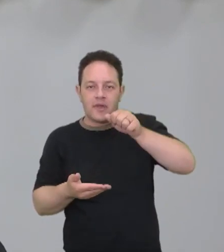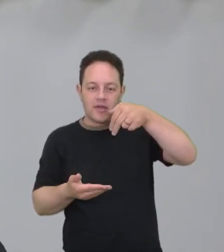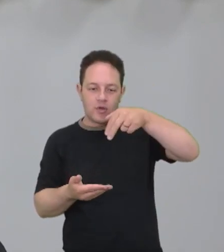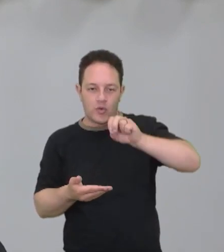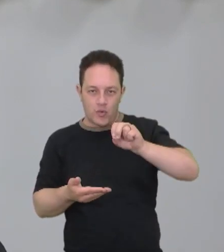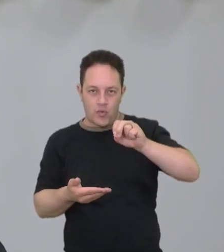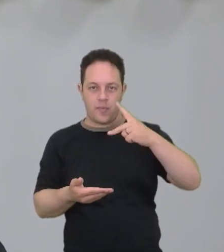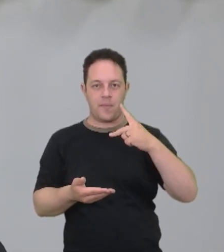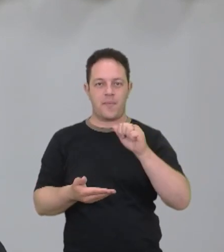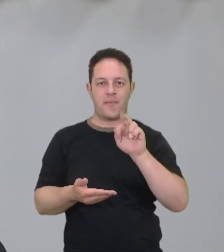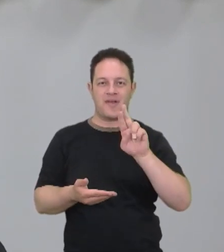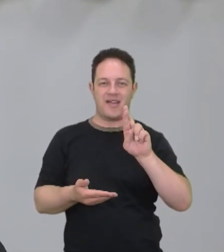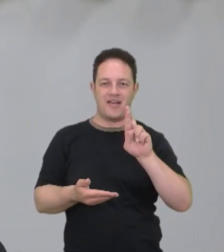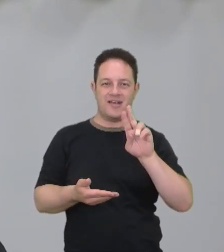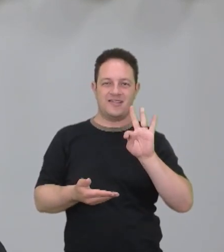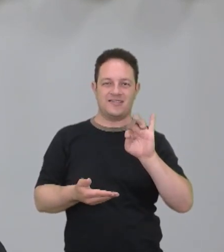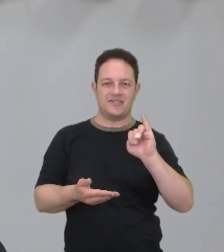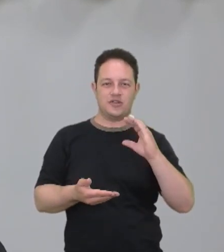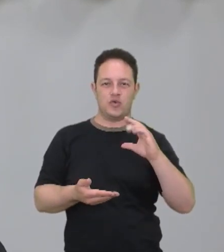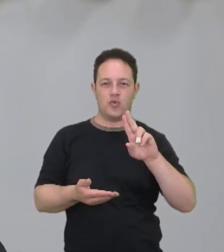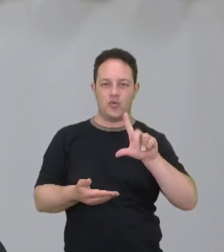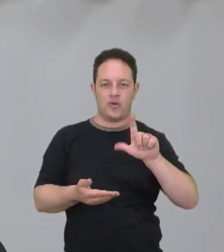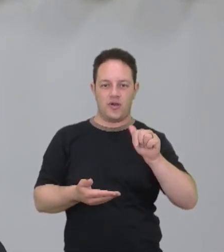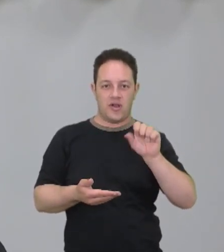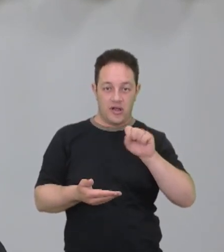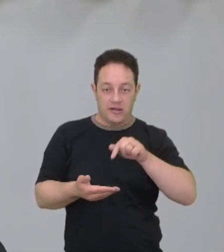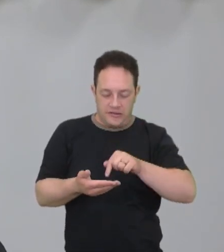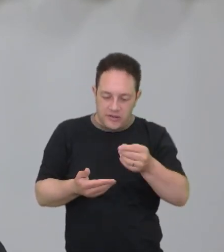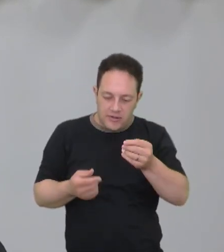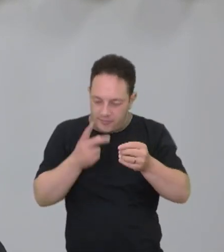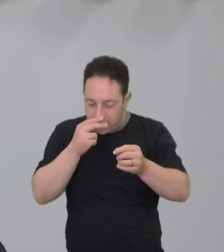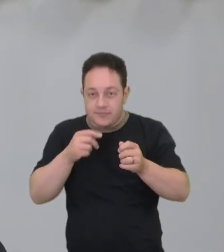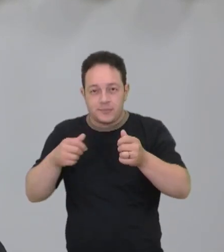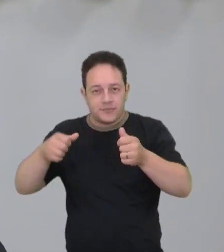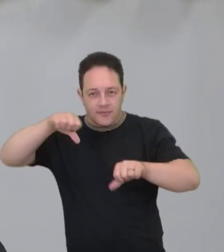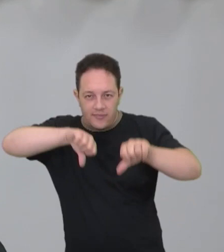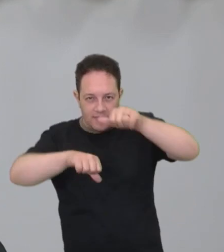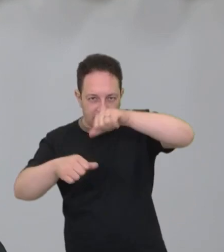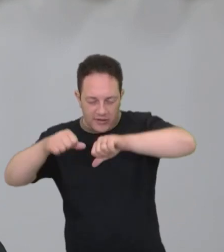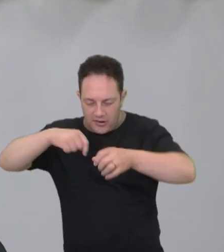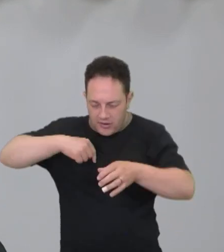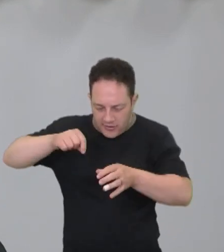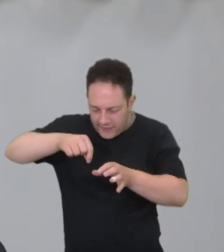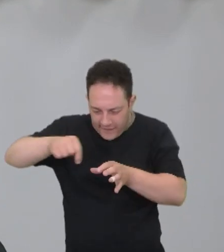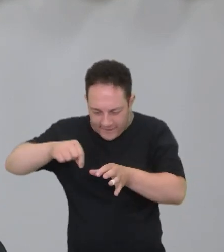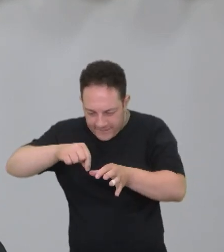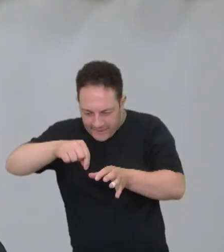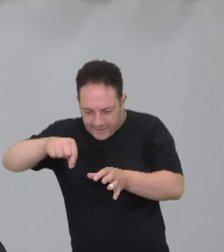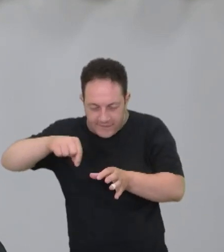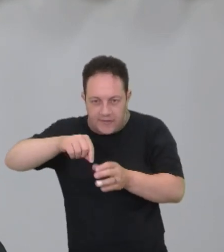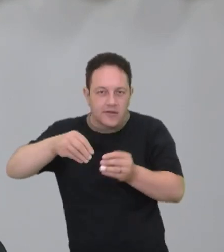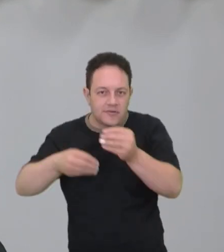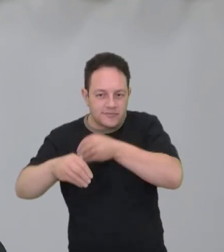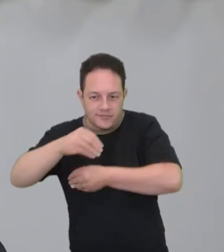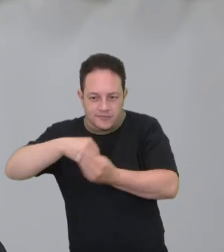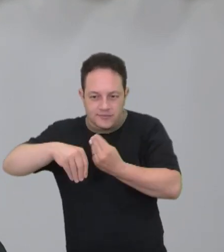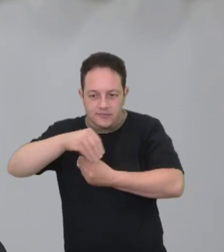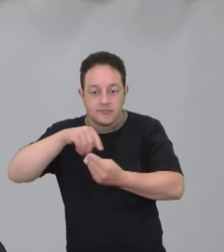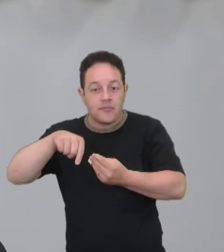essas nanopartículas, né, confeccionadas em laboratório, essas nanopartículas podem então